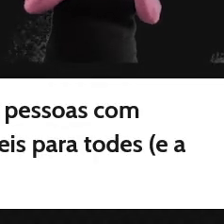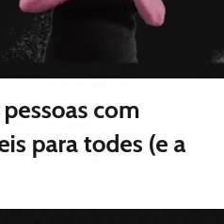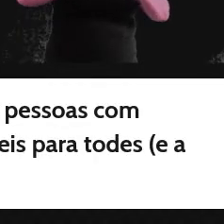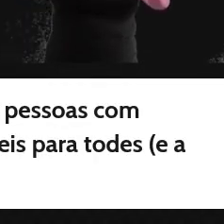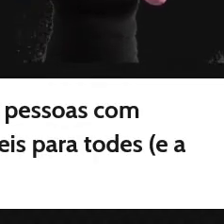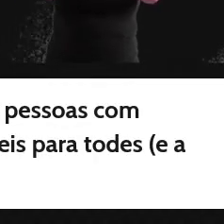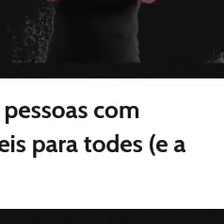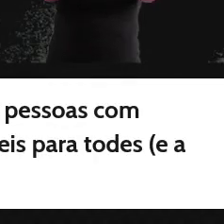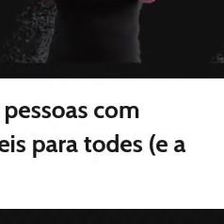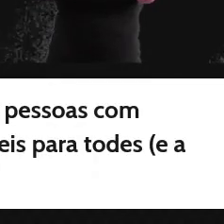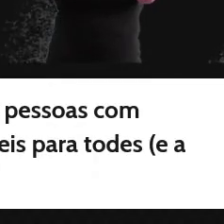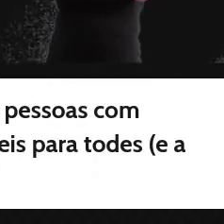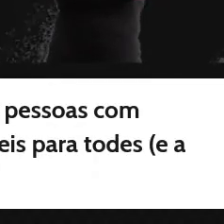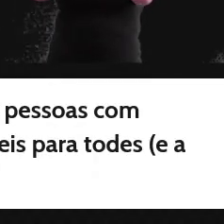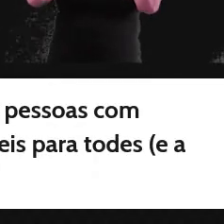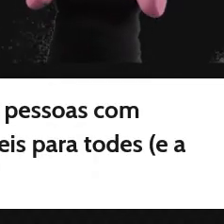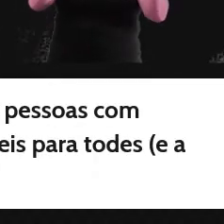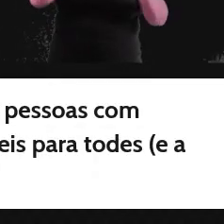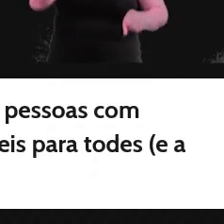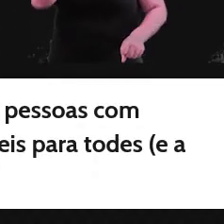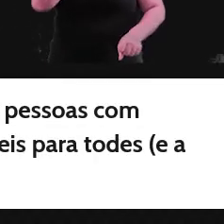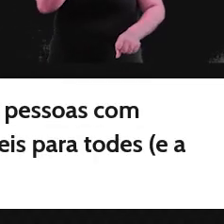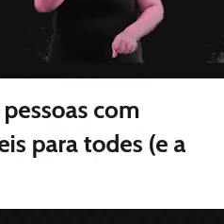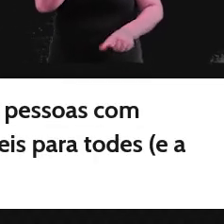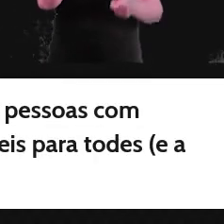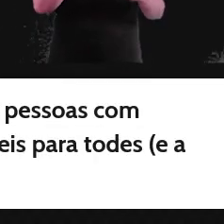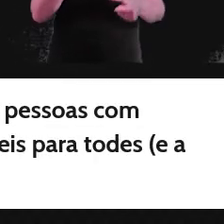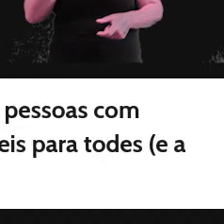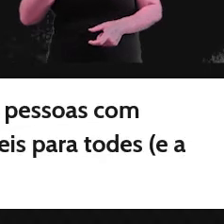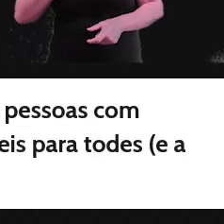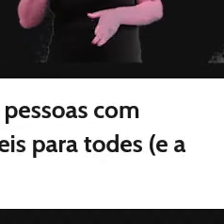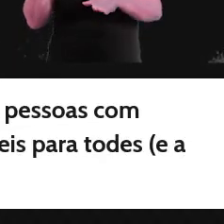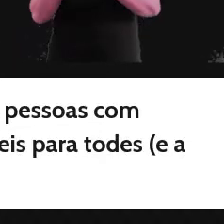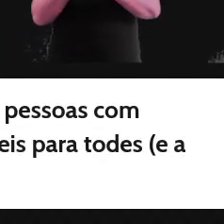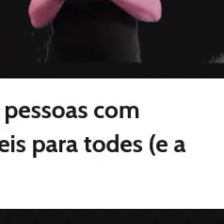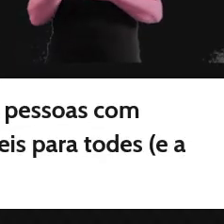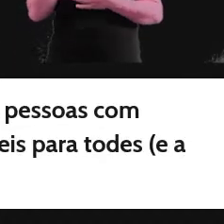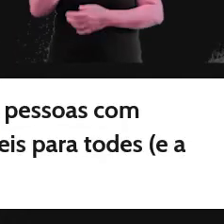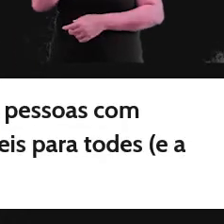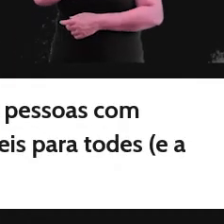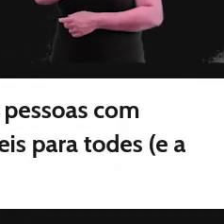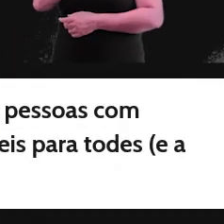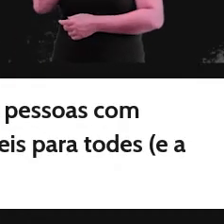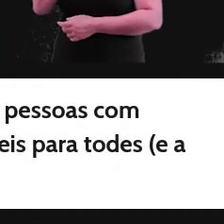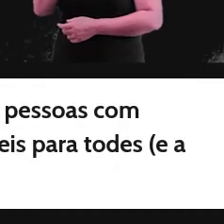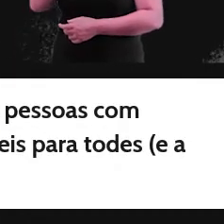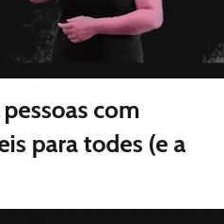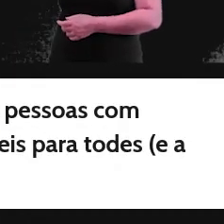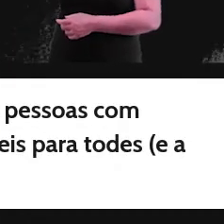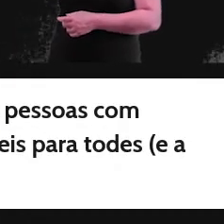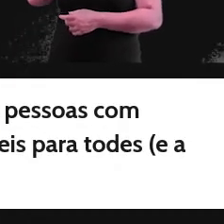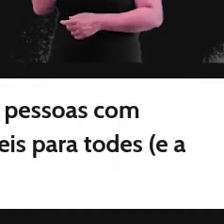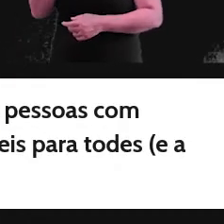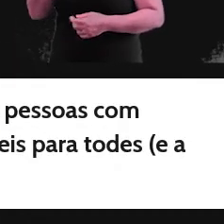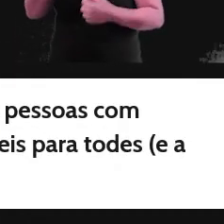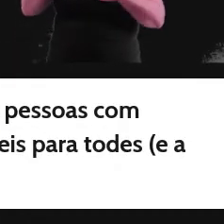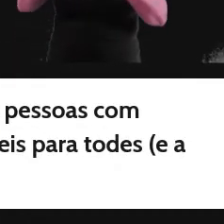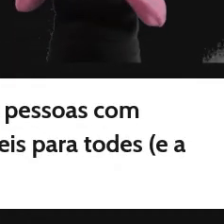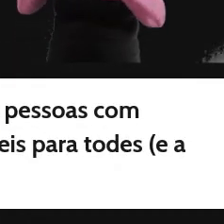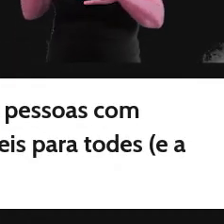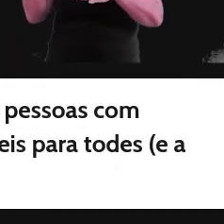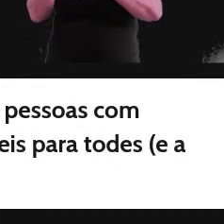construção gigantesca, aquele espaço não é dela. Quantas vezes a gente já ouviu falar, tia, mas eu não tenho roupa para ir ao